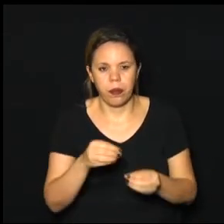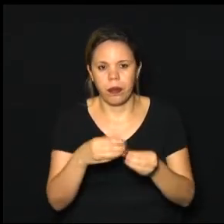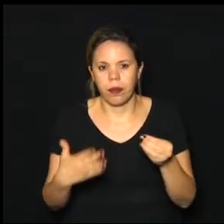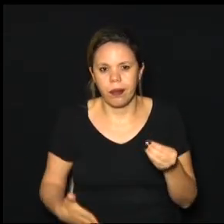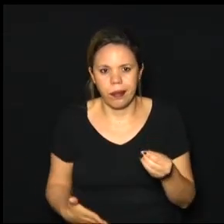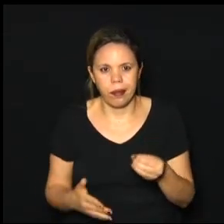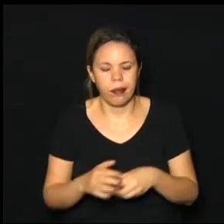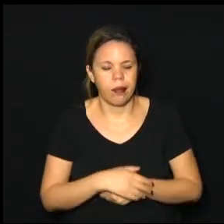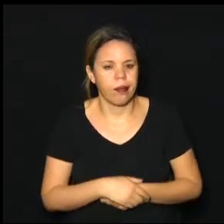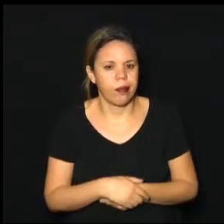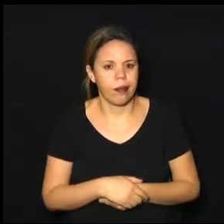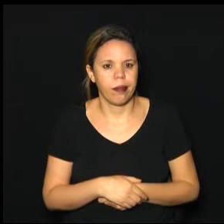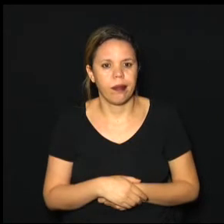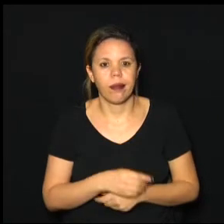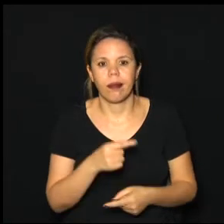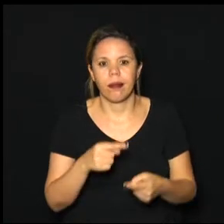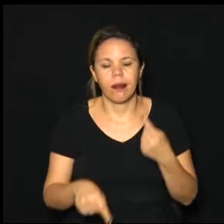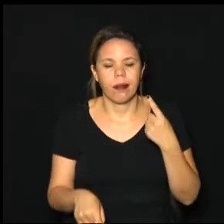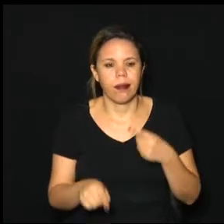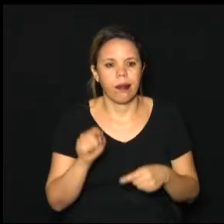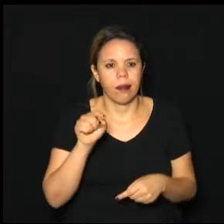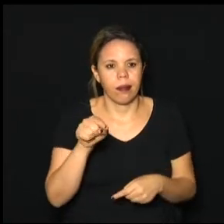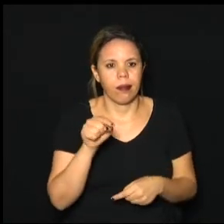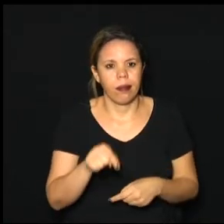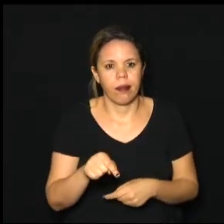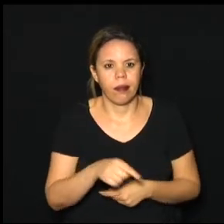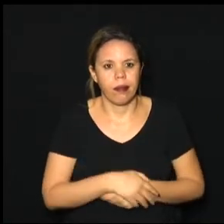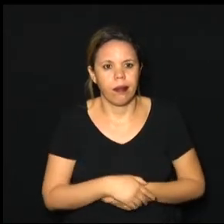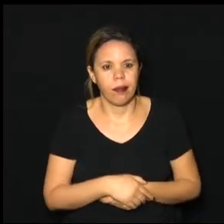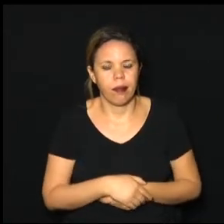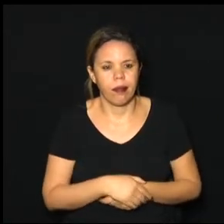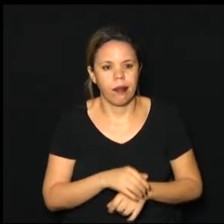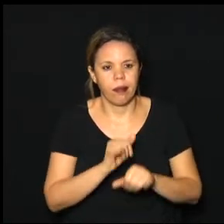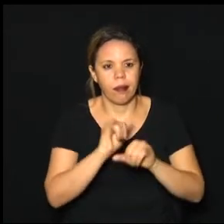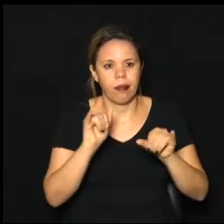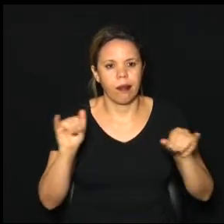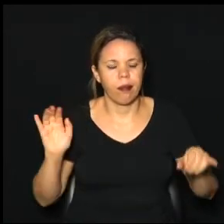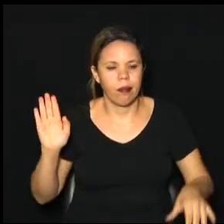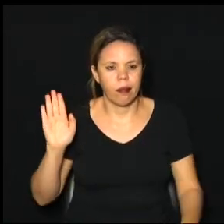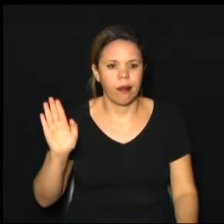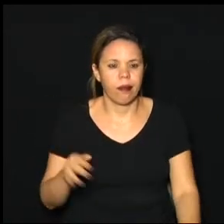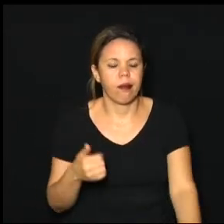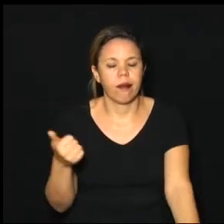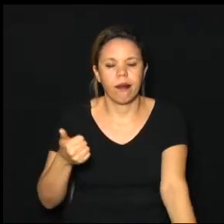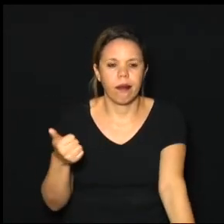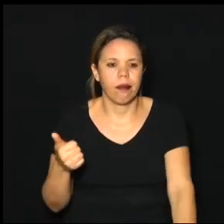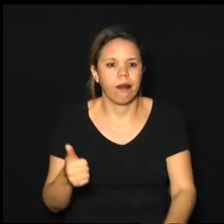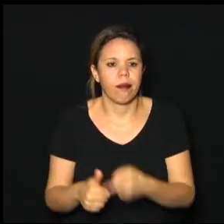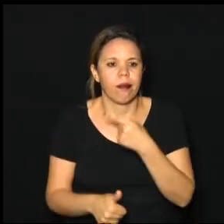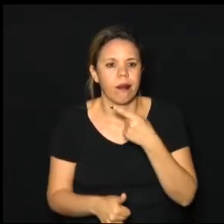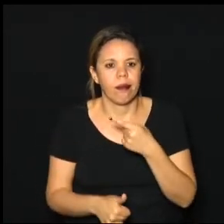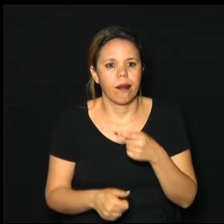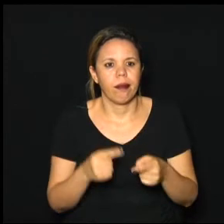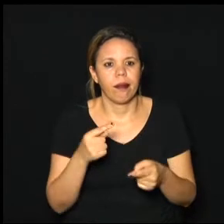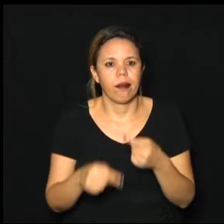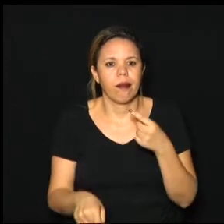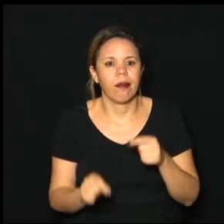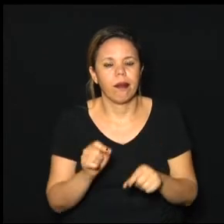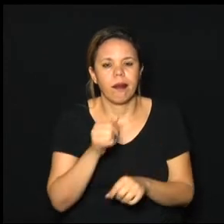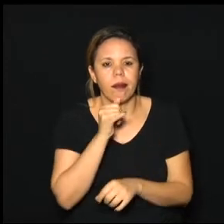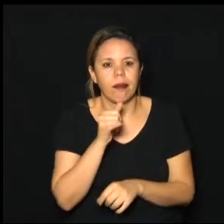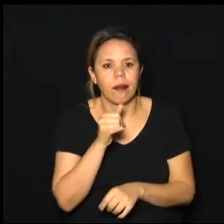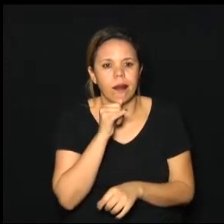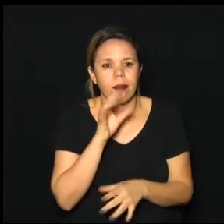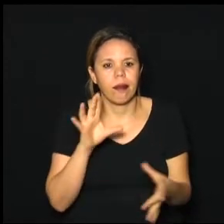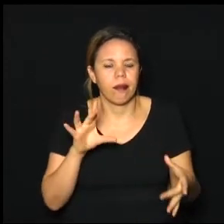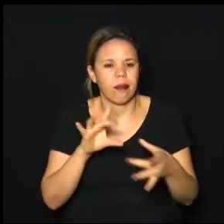que são vedados nessas propagandas eleitorais? Primeiro, é vedada a propaganda que